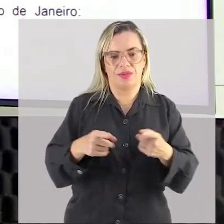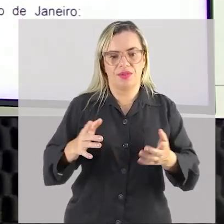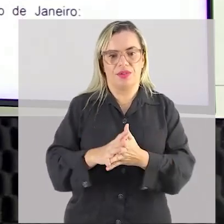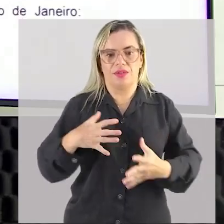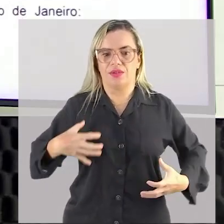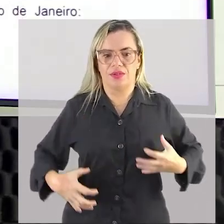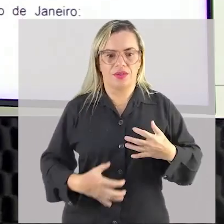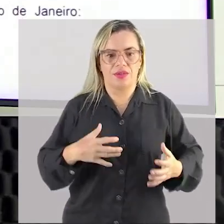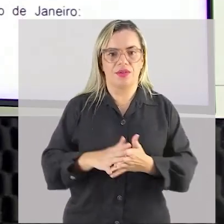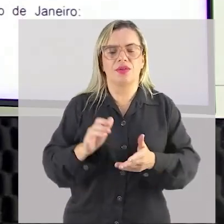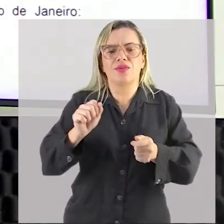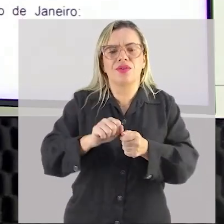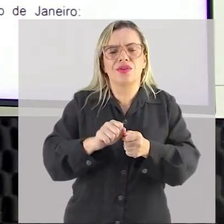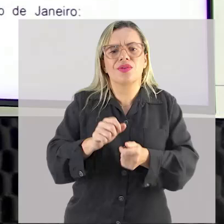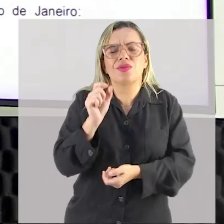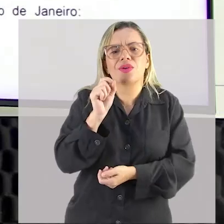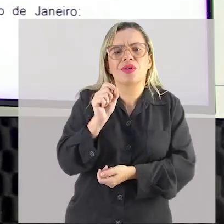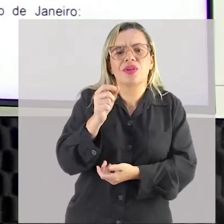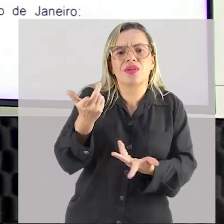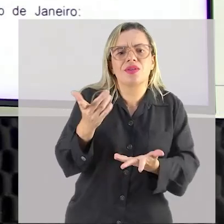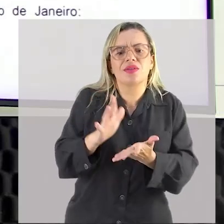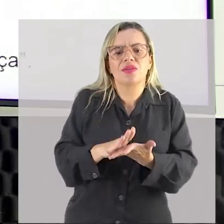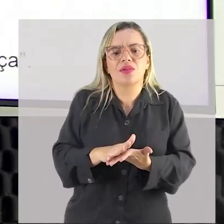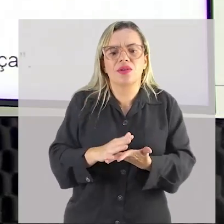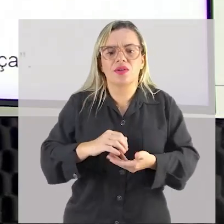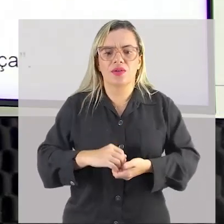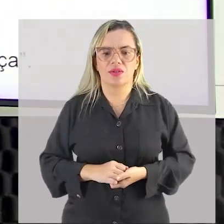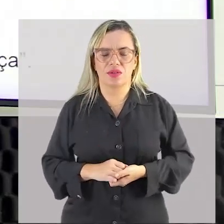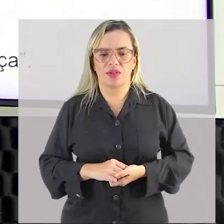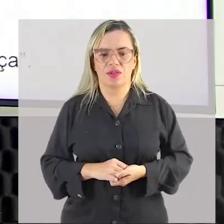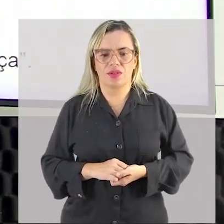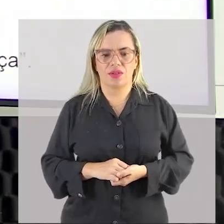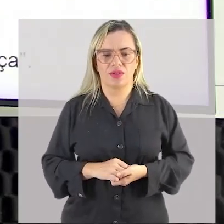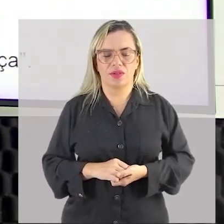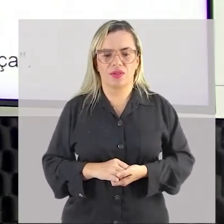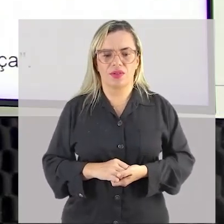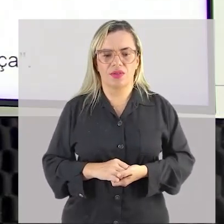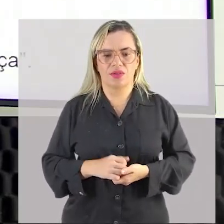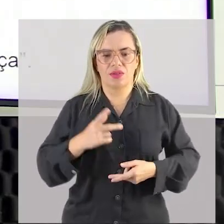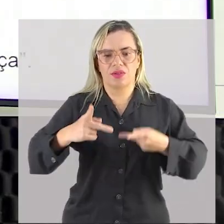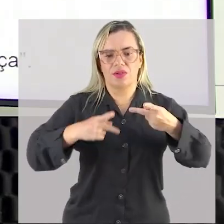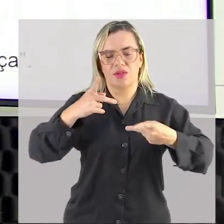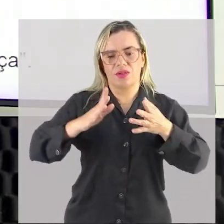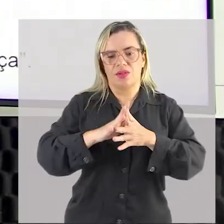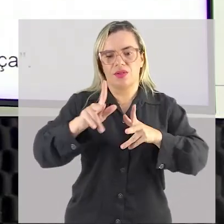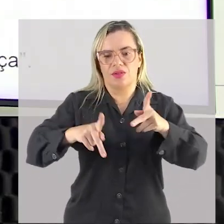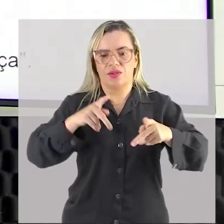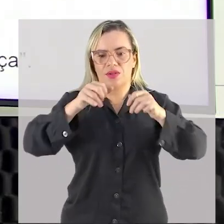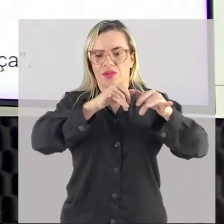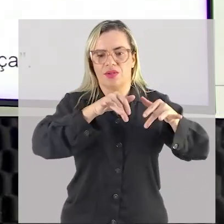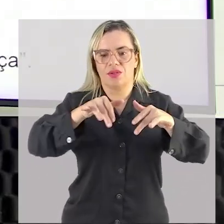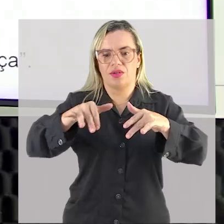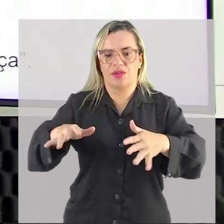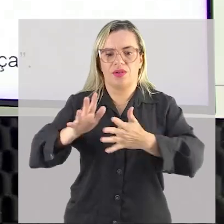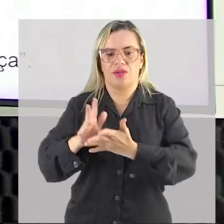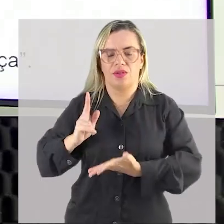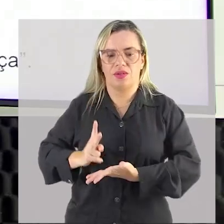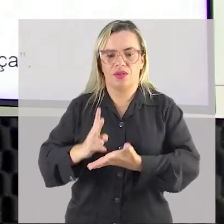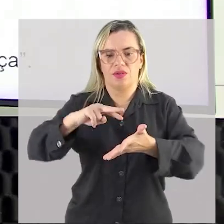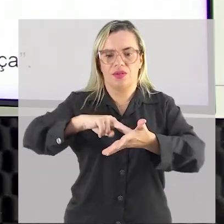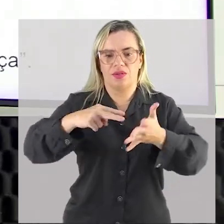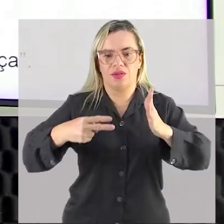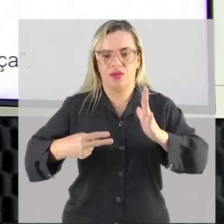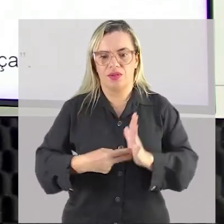desespero e aí fazer o quê os ditados populares permanecem no tempo